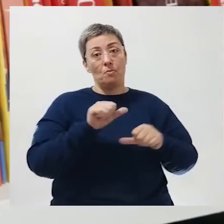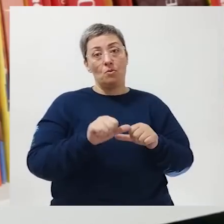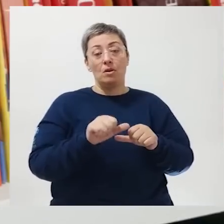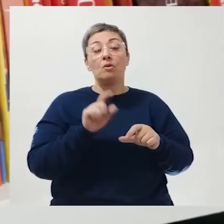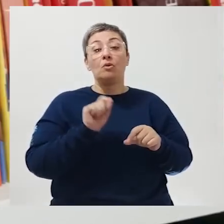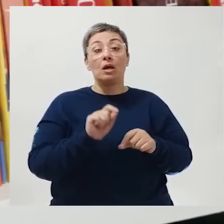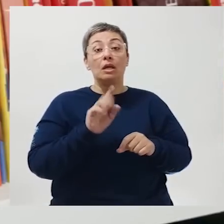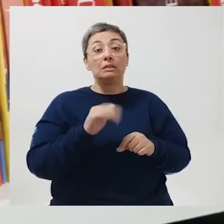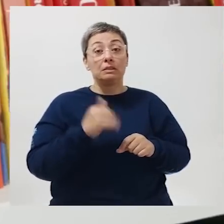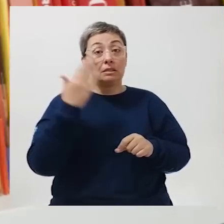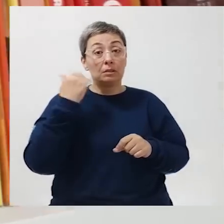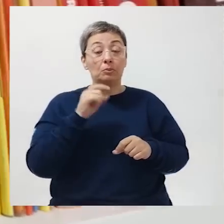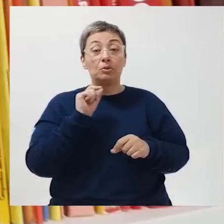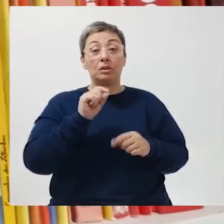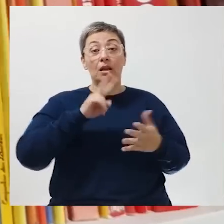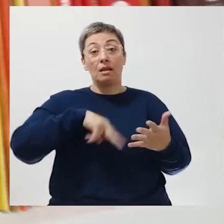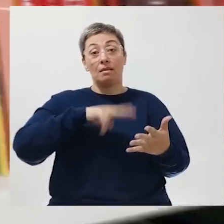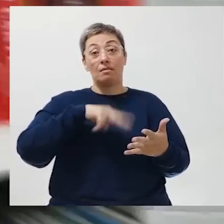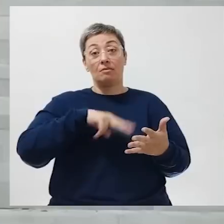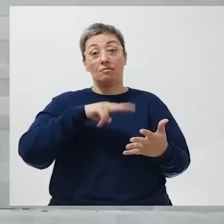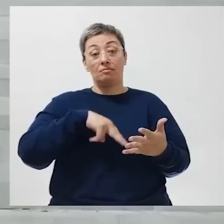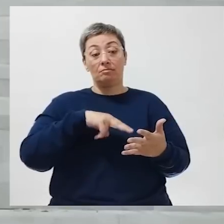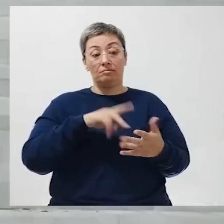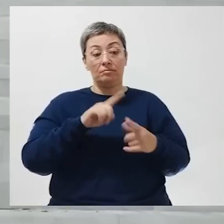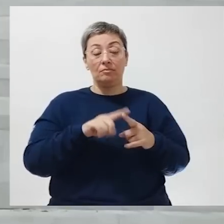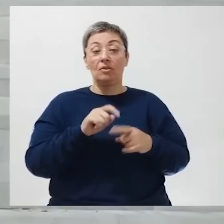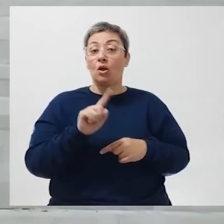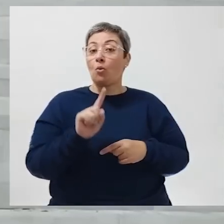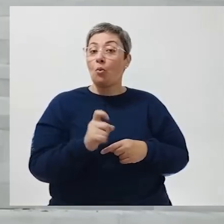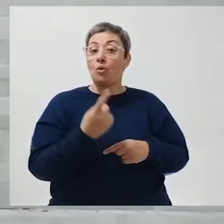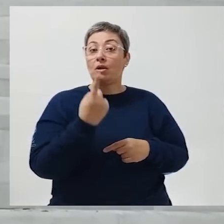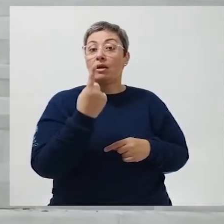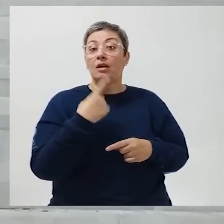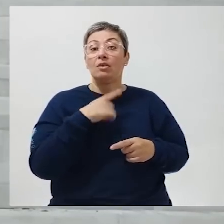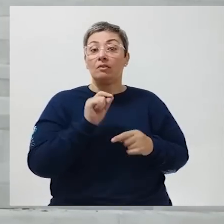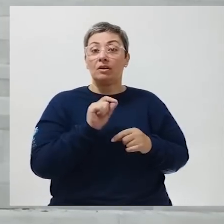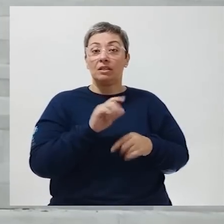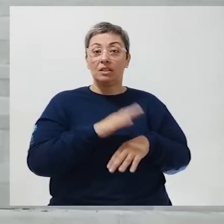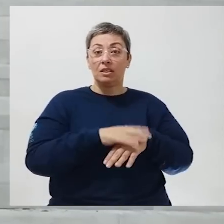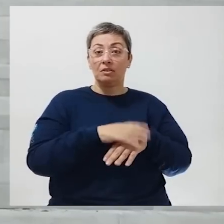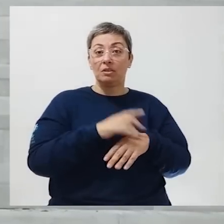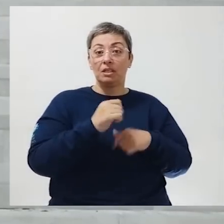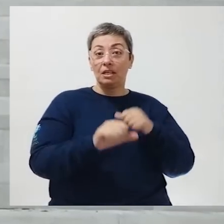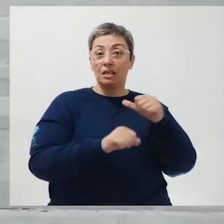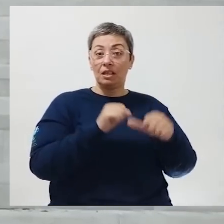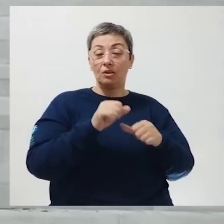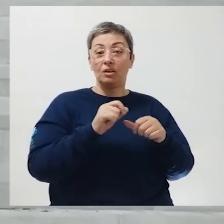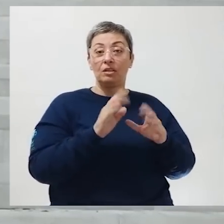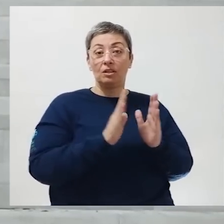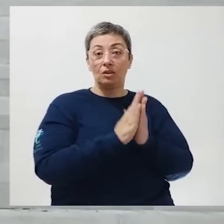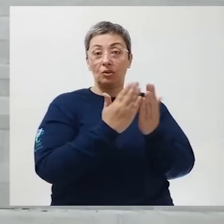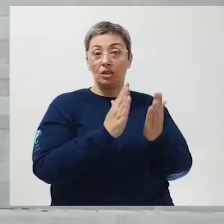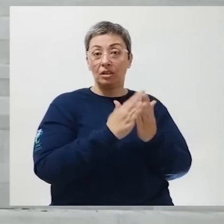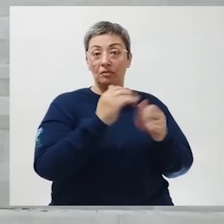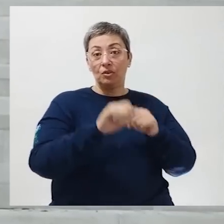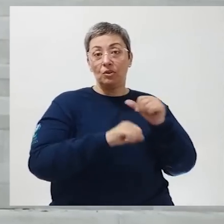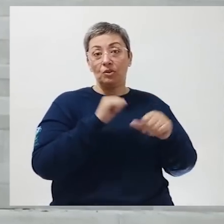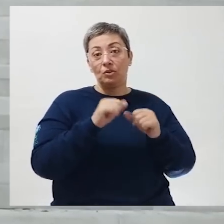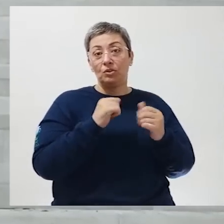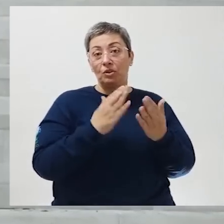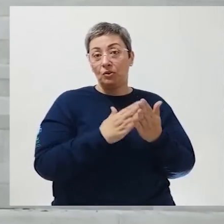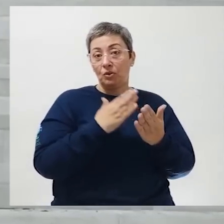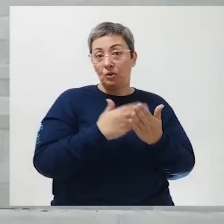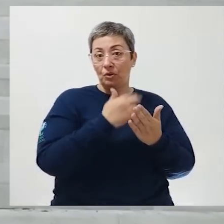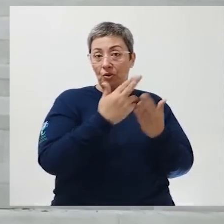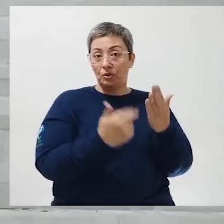lugar. Sabe qual é? O cantinho da leitura. A única coisa que eu faço nesse cantinho de tempos em tempos é trocar os livros, os gibis que